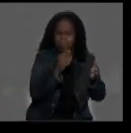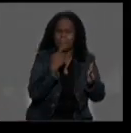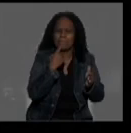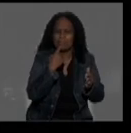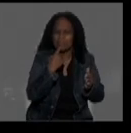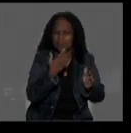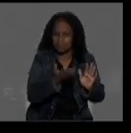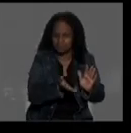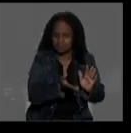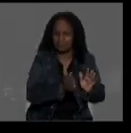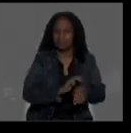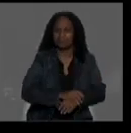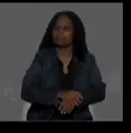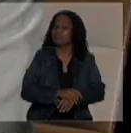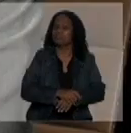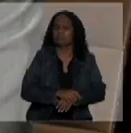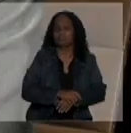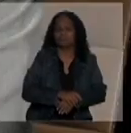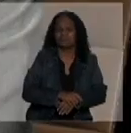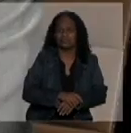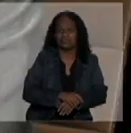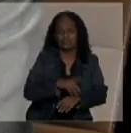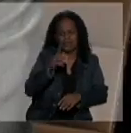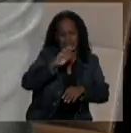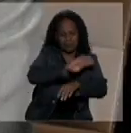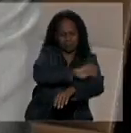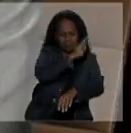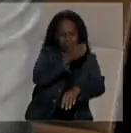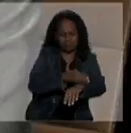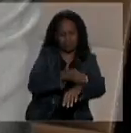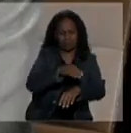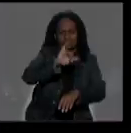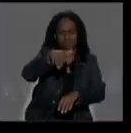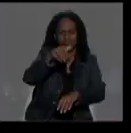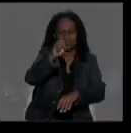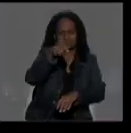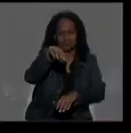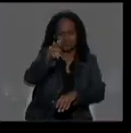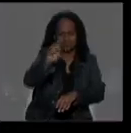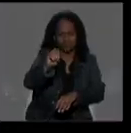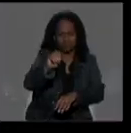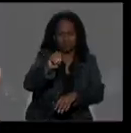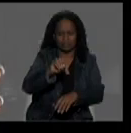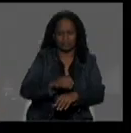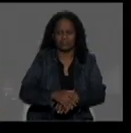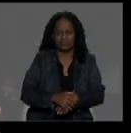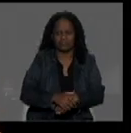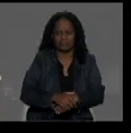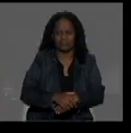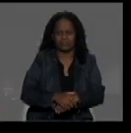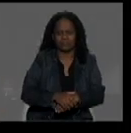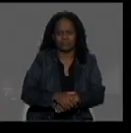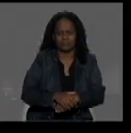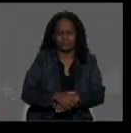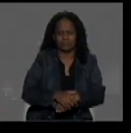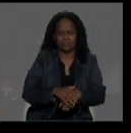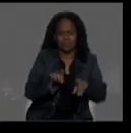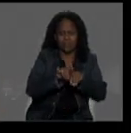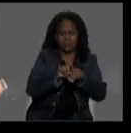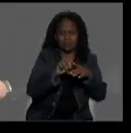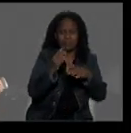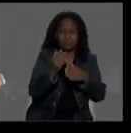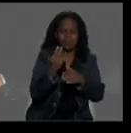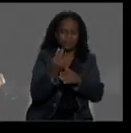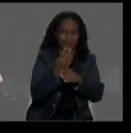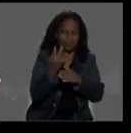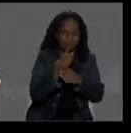muito próximo, né, de Quilombo São José. São José da Serra, né? São José, né? São José, isso. E